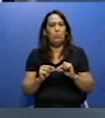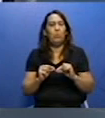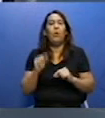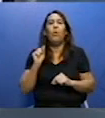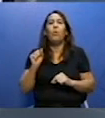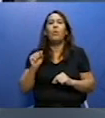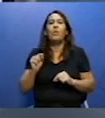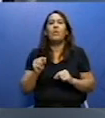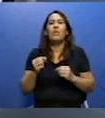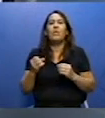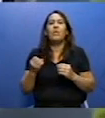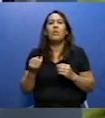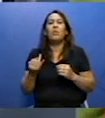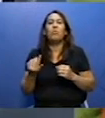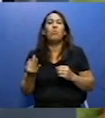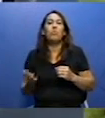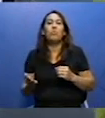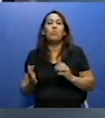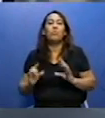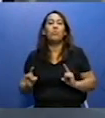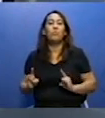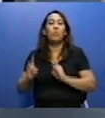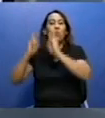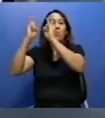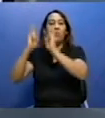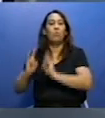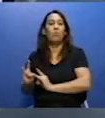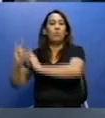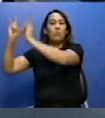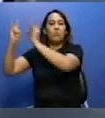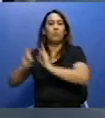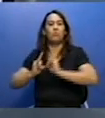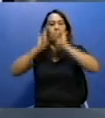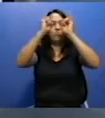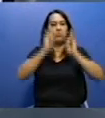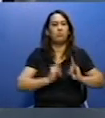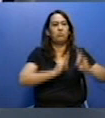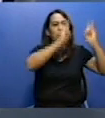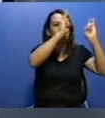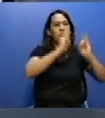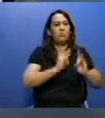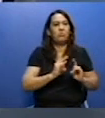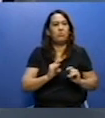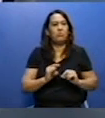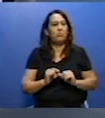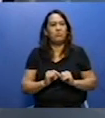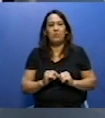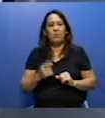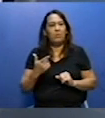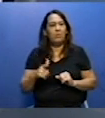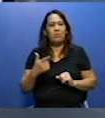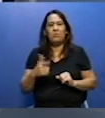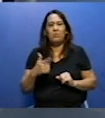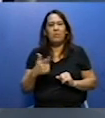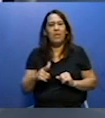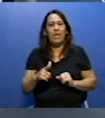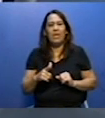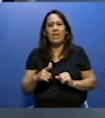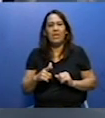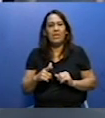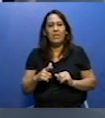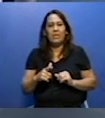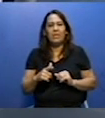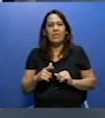quantidade? Os prédios, né, os edifícios. Se eu olhar lá no fundo, assim, ó, eu não consigo nem enxergar, mas tem